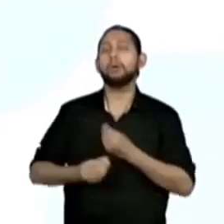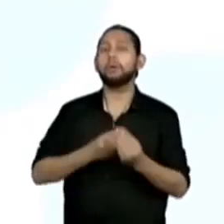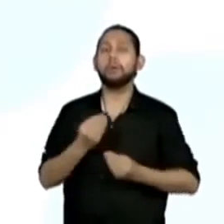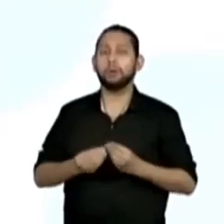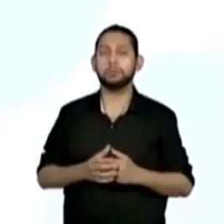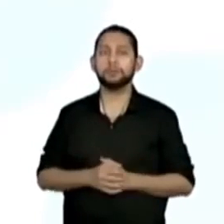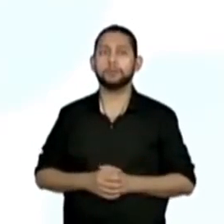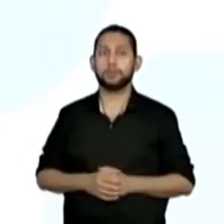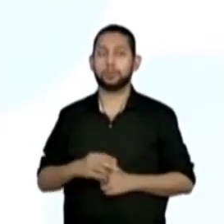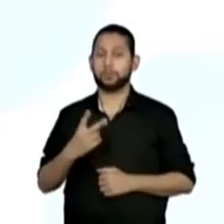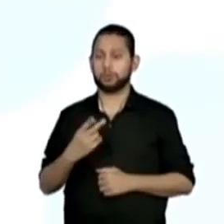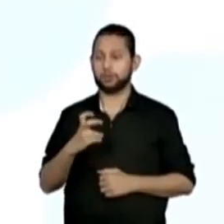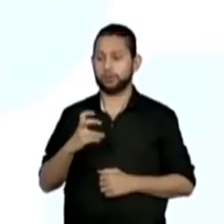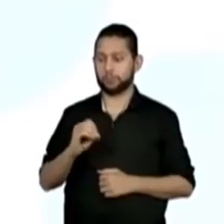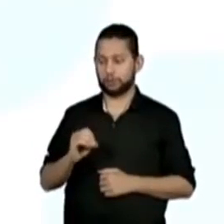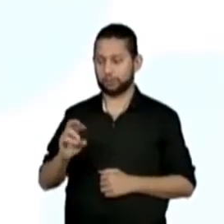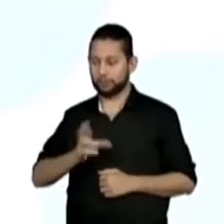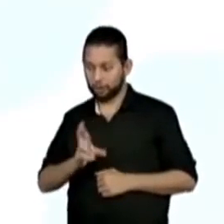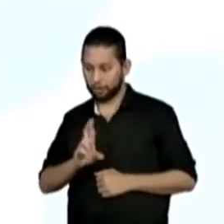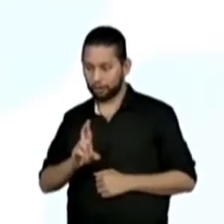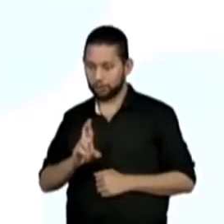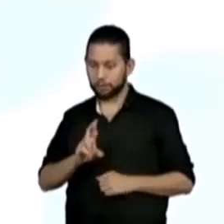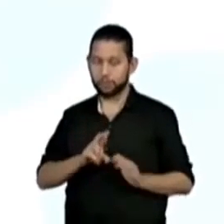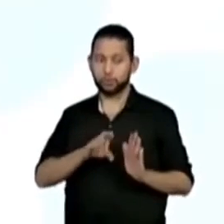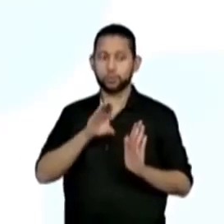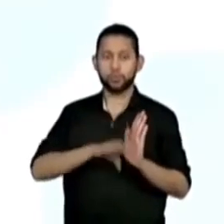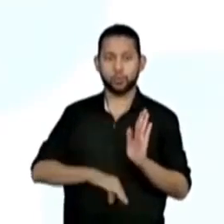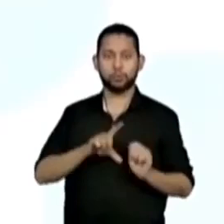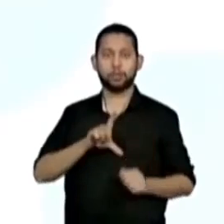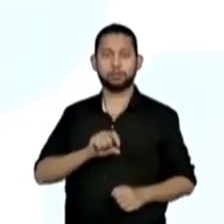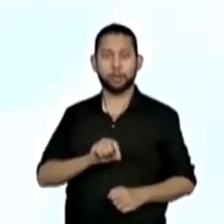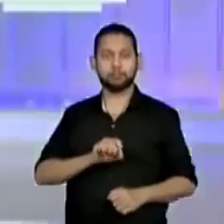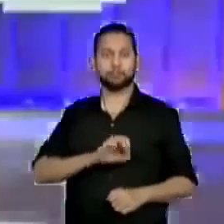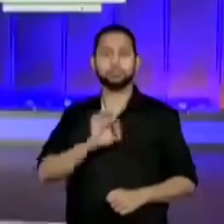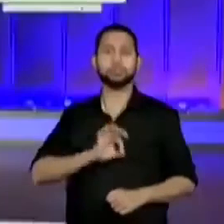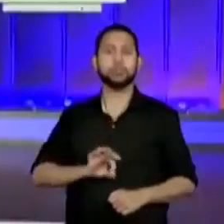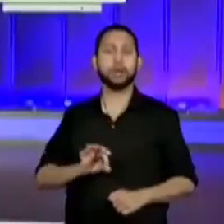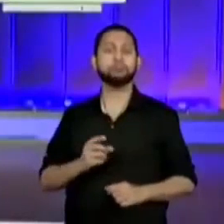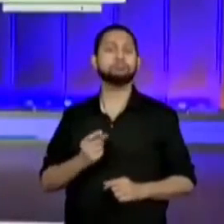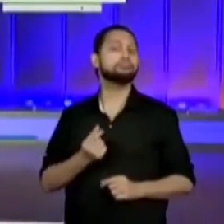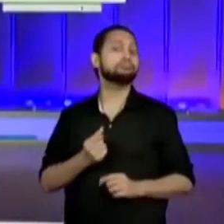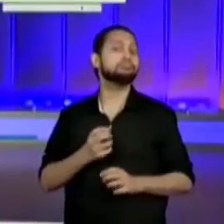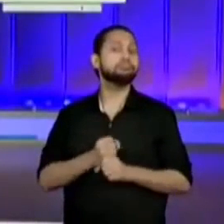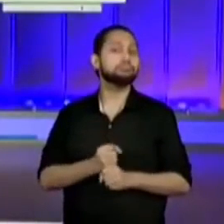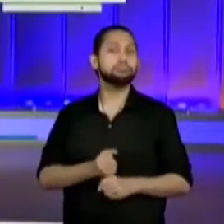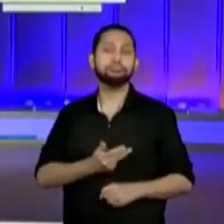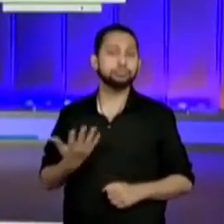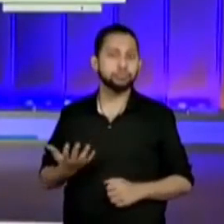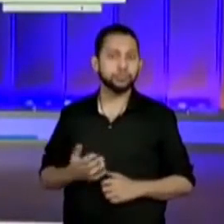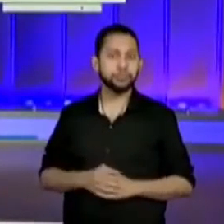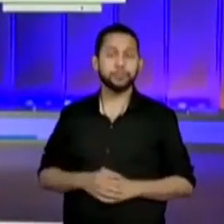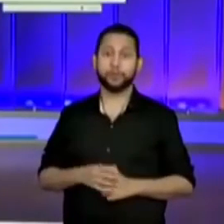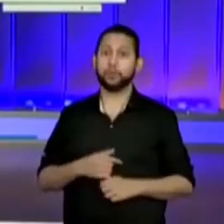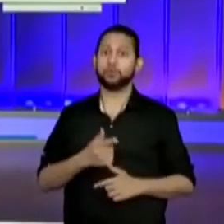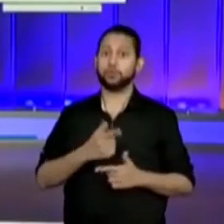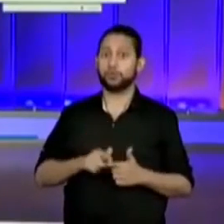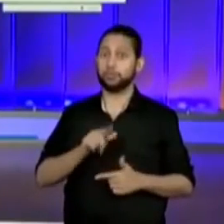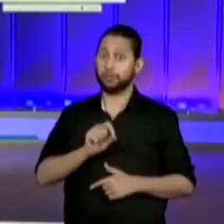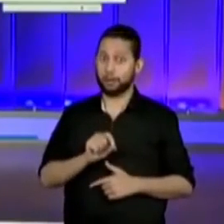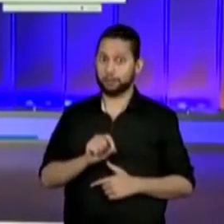de 10% sobre R 250 conseguem pensar nisso vou dividir Então por